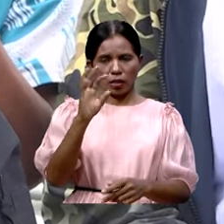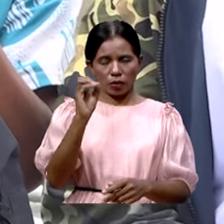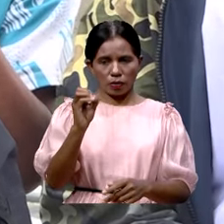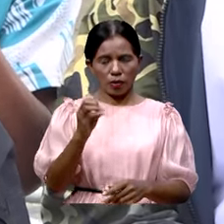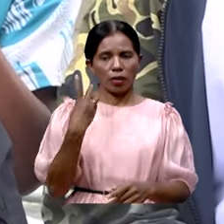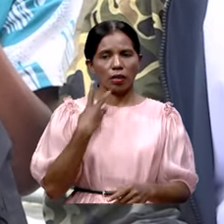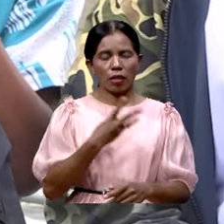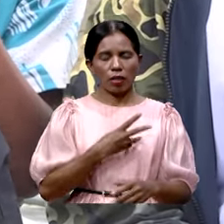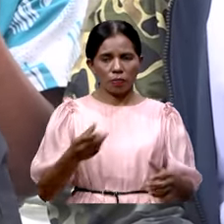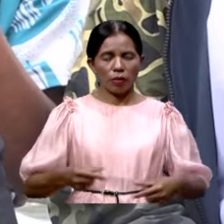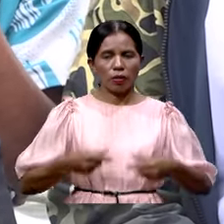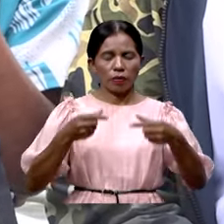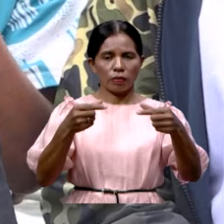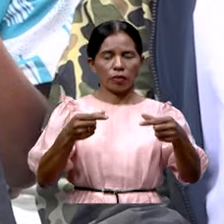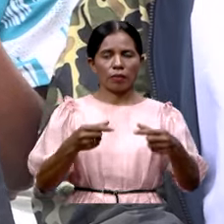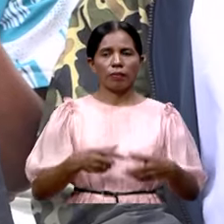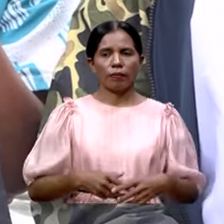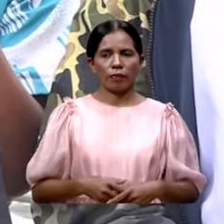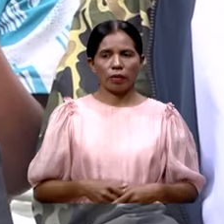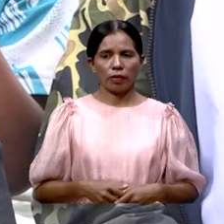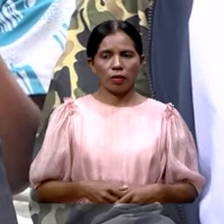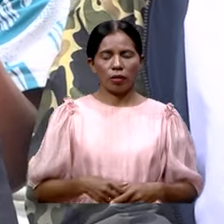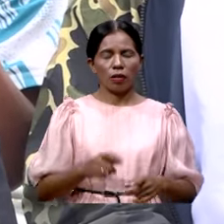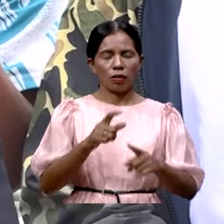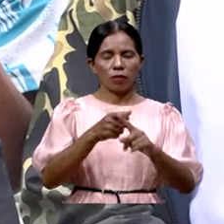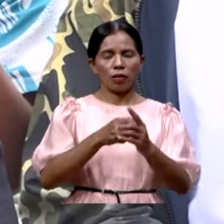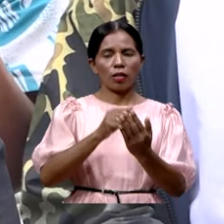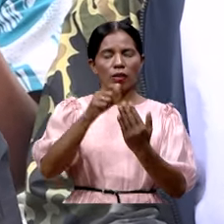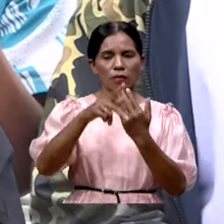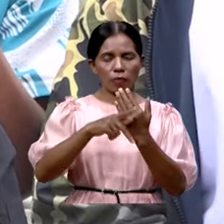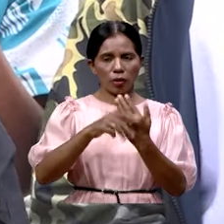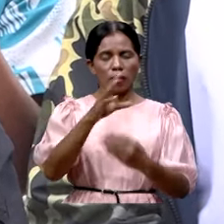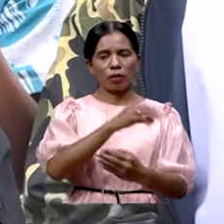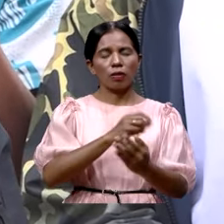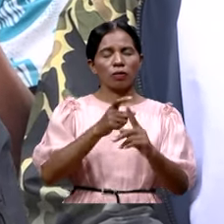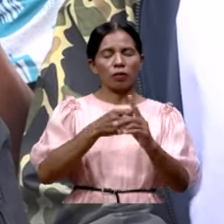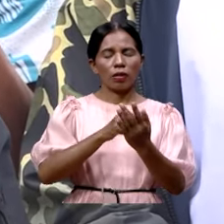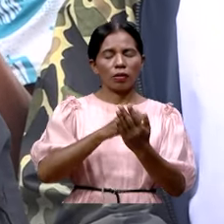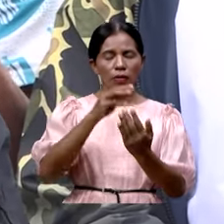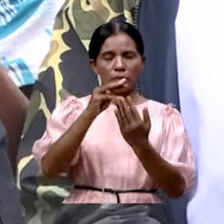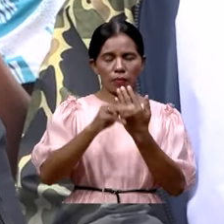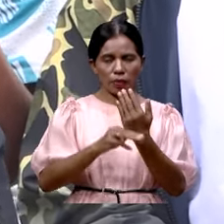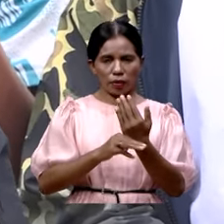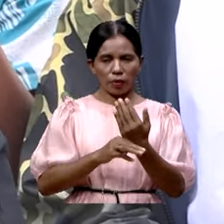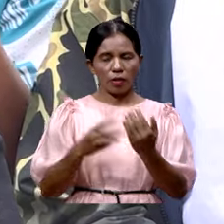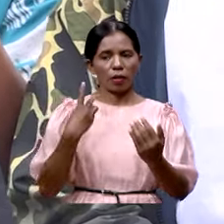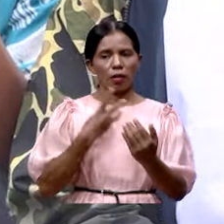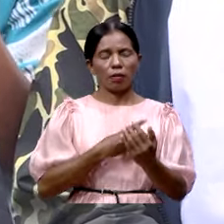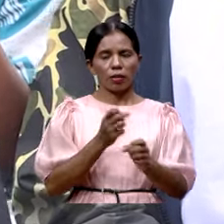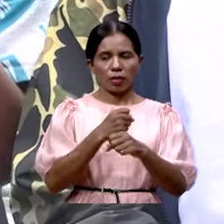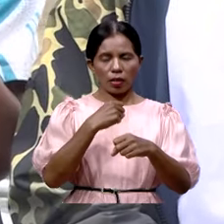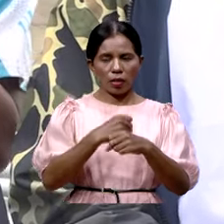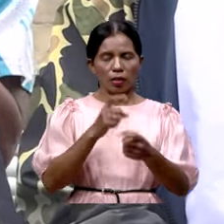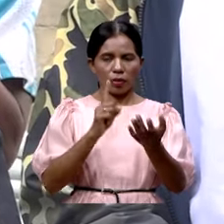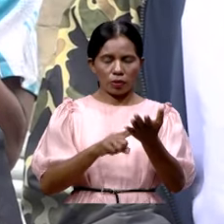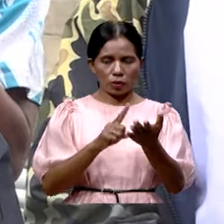a mim fotan abril ou maio e bem ira abril ou maio outro portanto a mim se halo